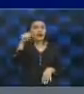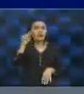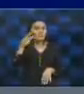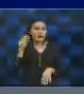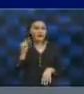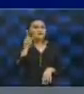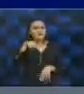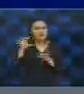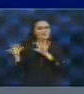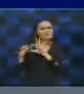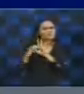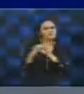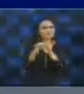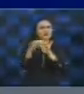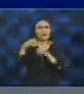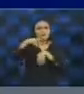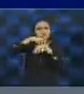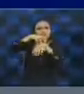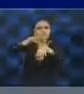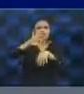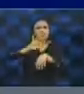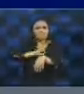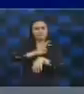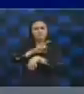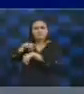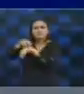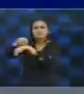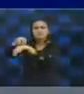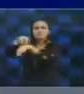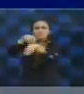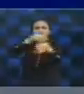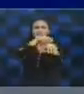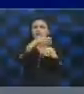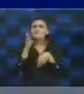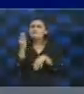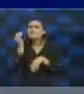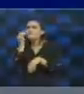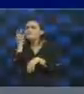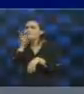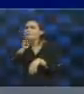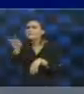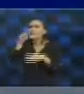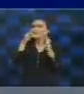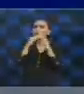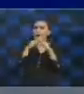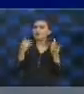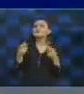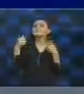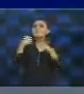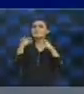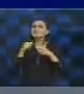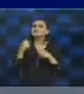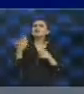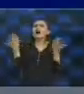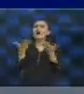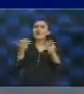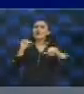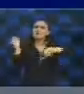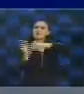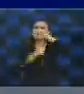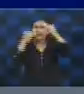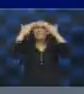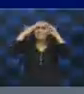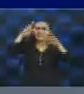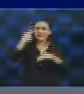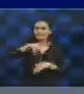elaborará a Ronda Comunitária, um instrumento importante de garantia de tranquilidade para as pessoas. Mas nós precisamos recuperar as práticas praças da cidade.